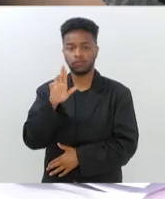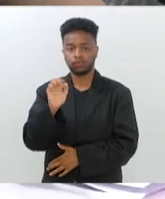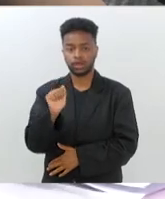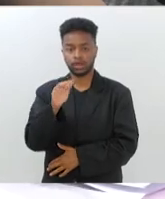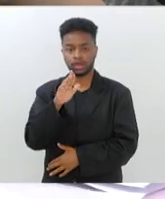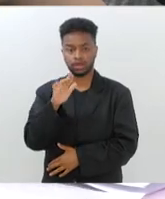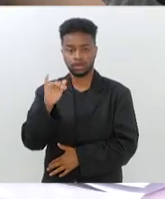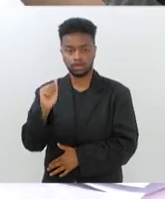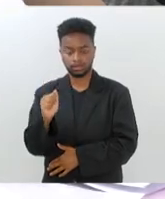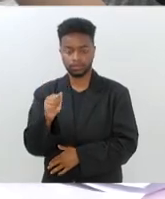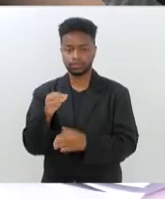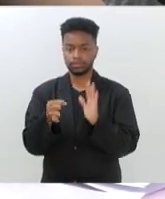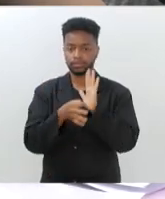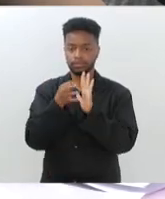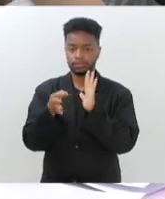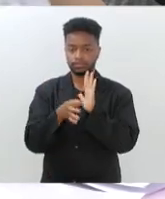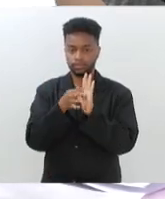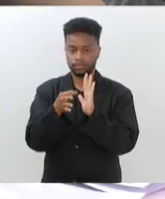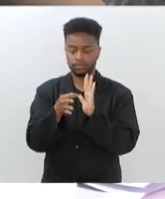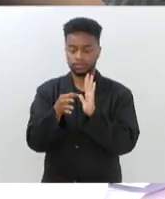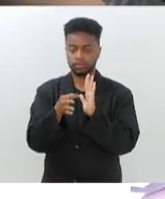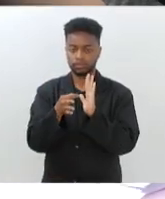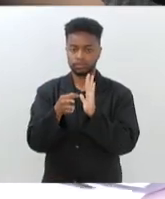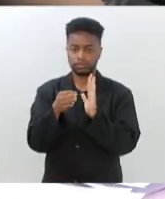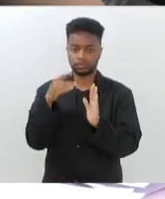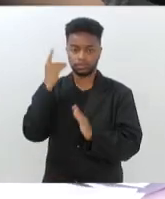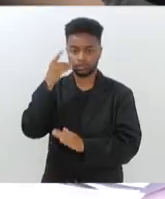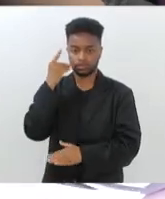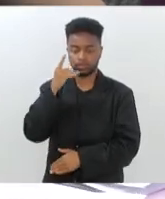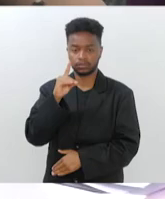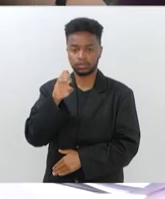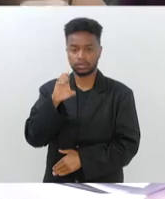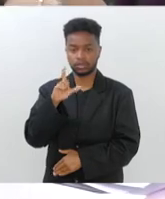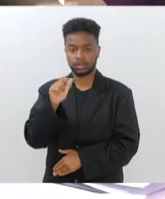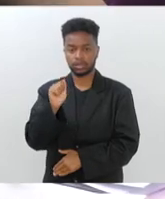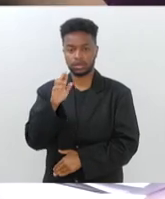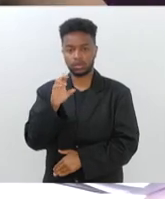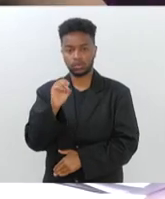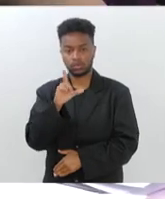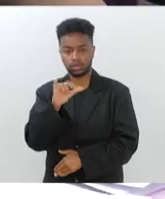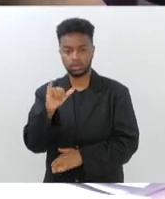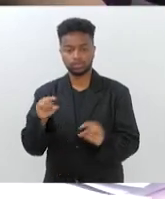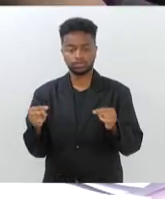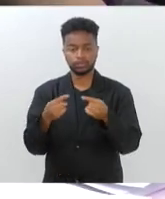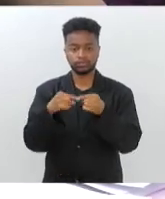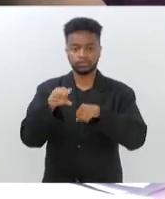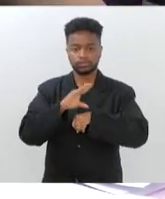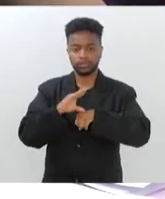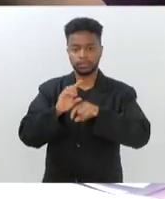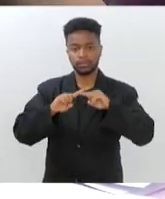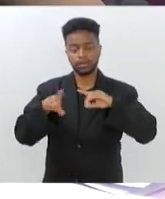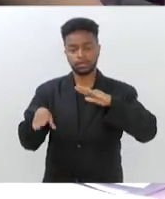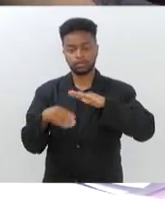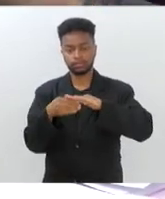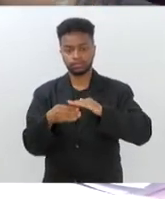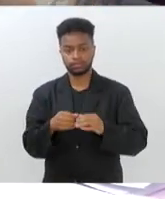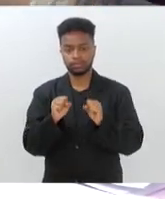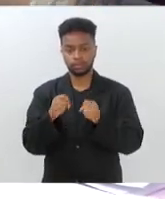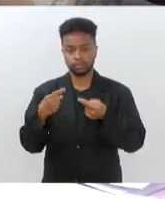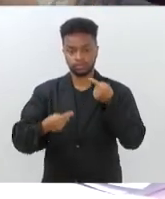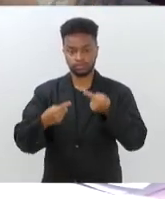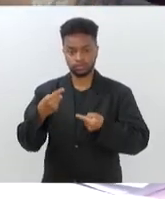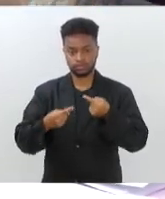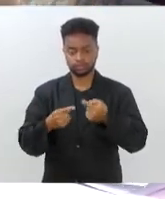o parecer do deputado Guilherme delaroli é pela constitucionalidade com emenda em